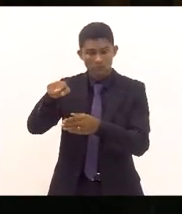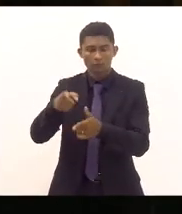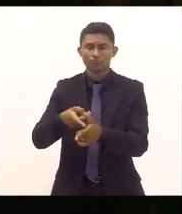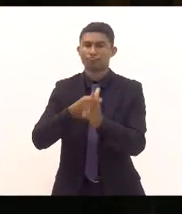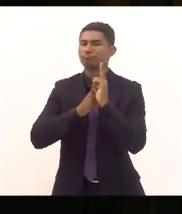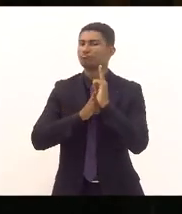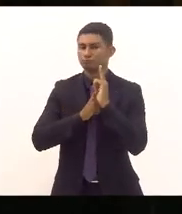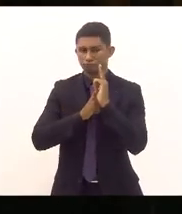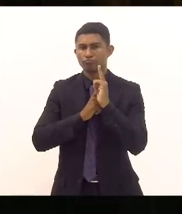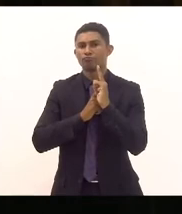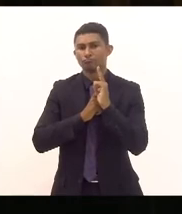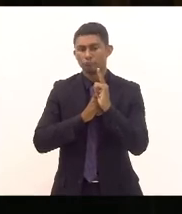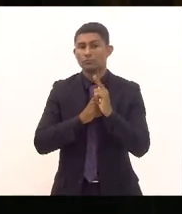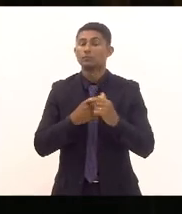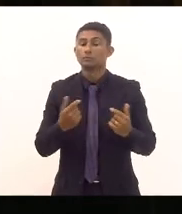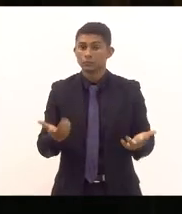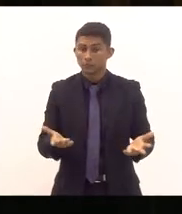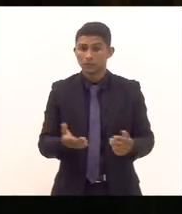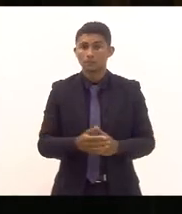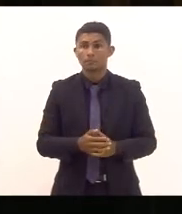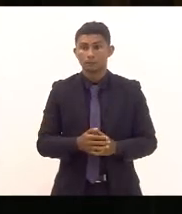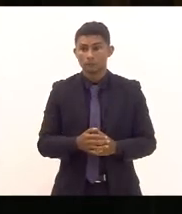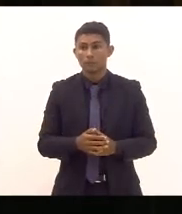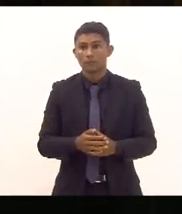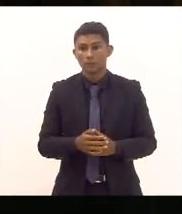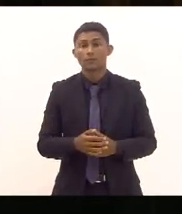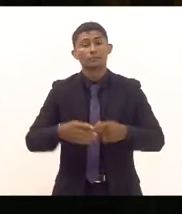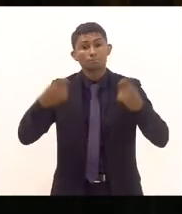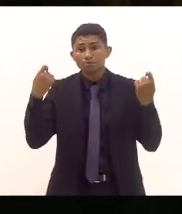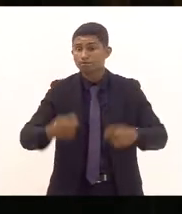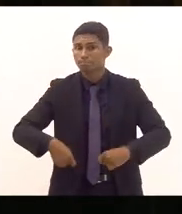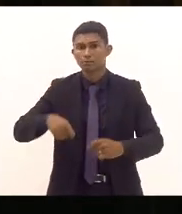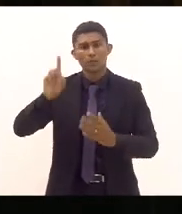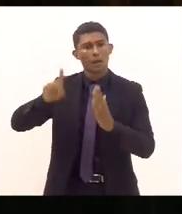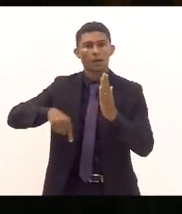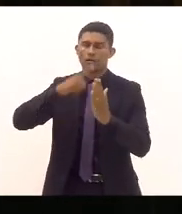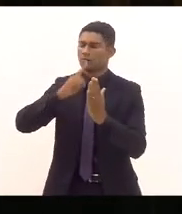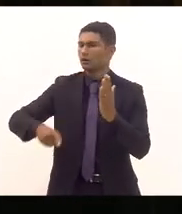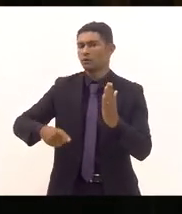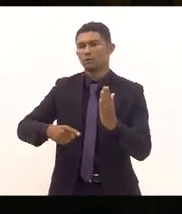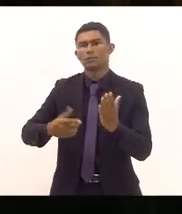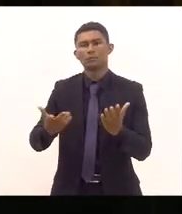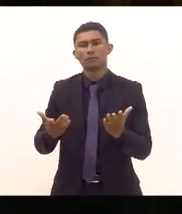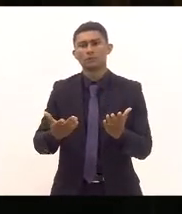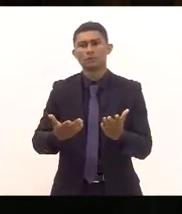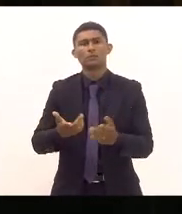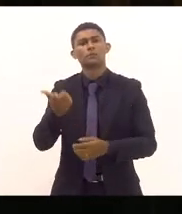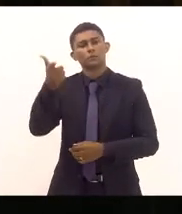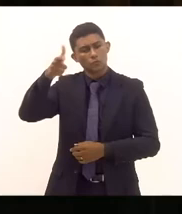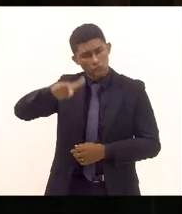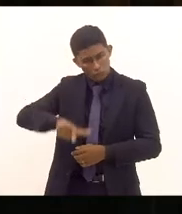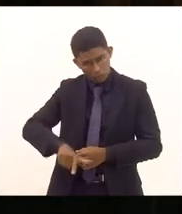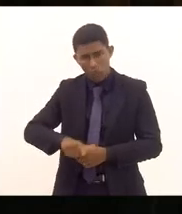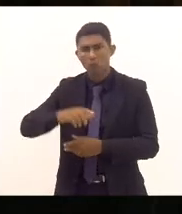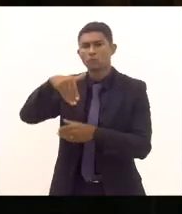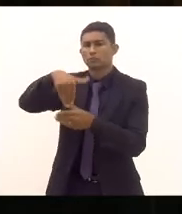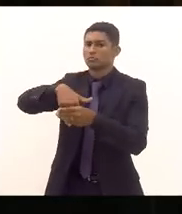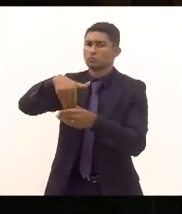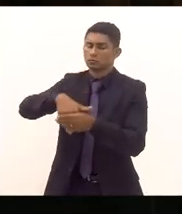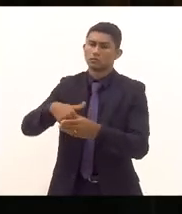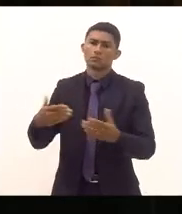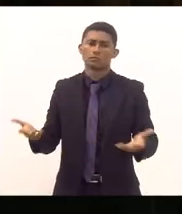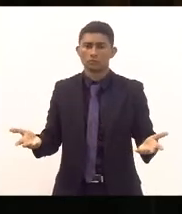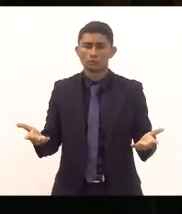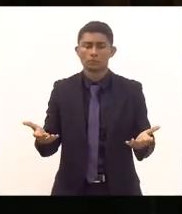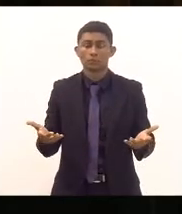suspenso e esse processo deve ser abortado ele deve ser no mínimo reiniciado e que a gente possa